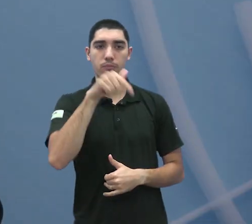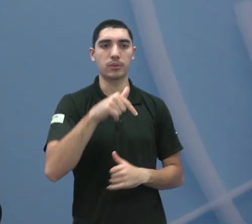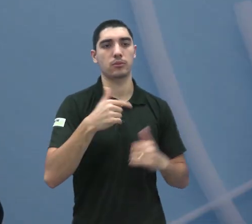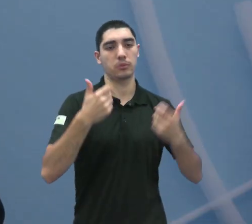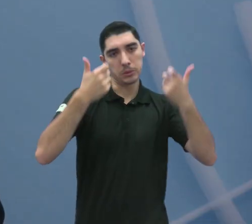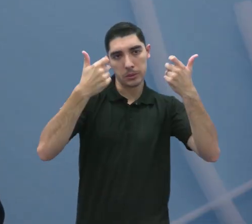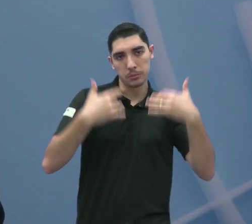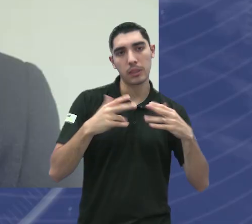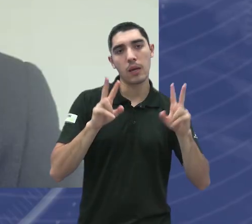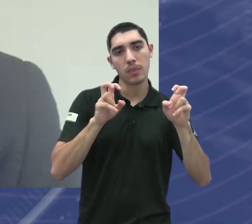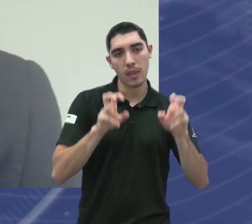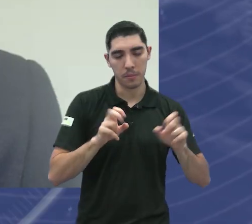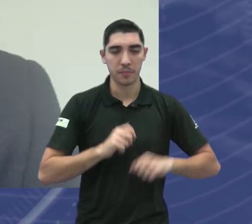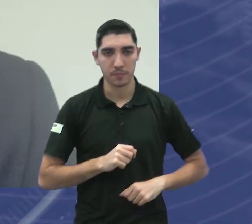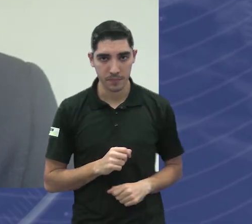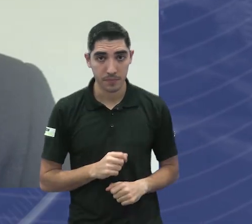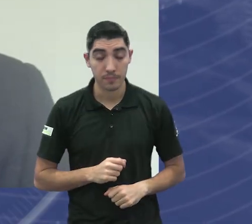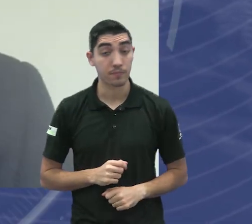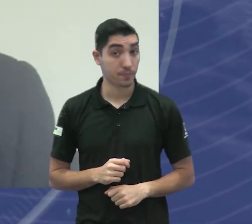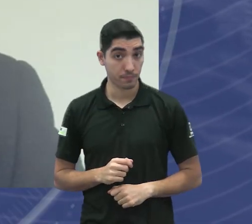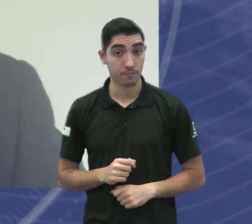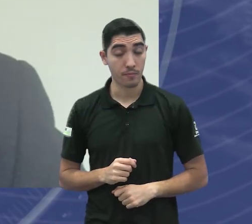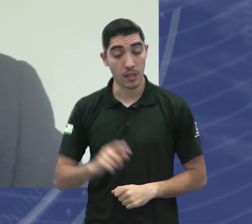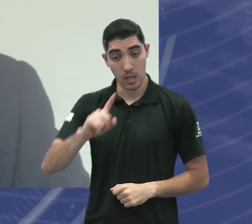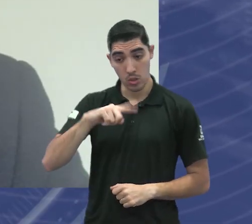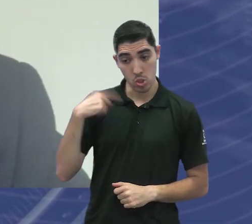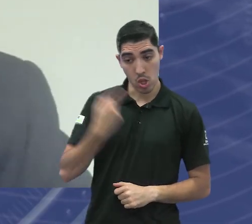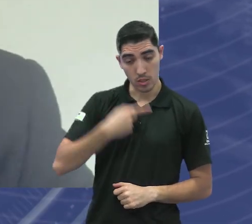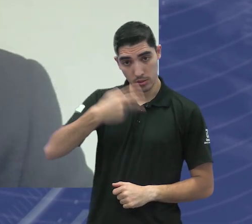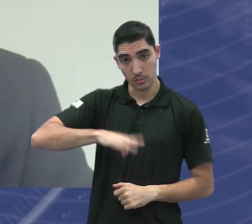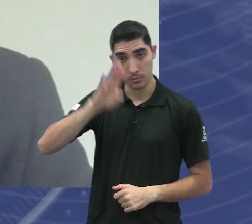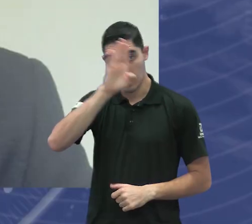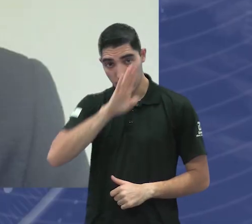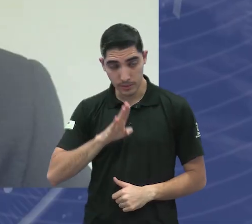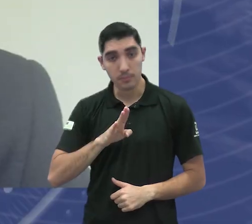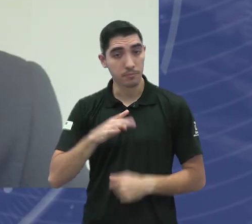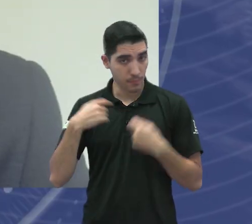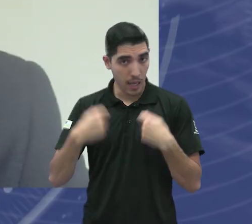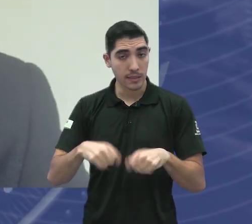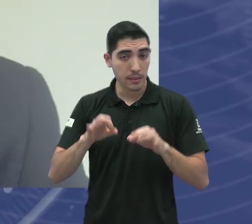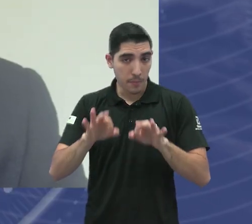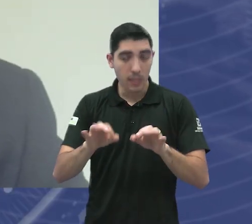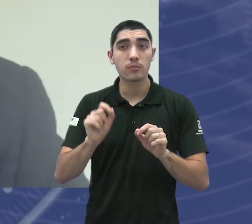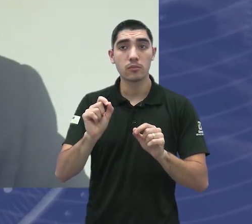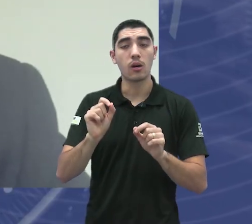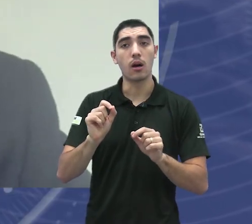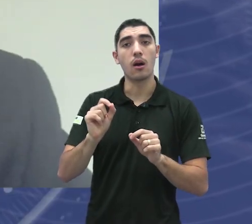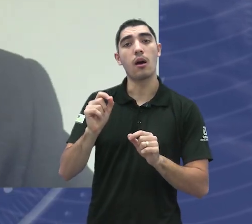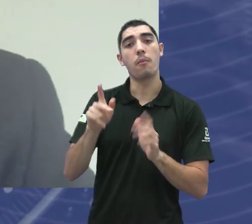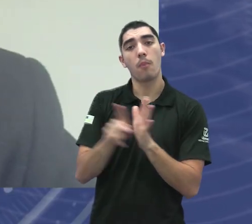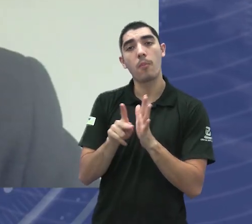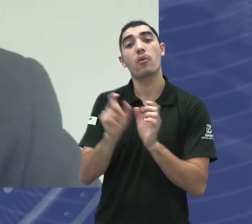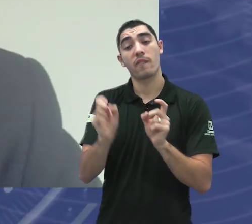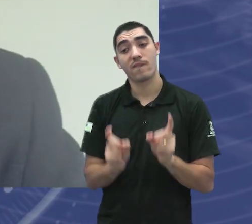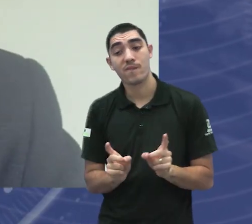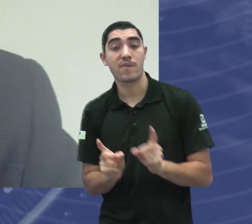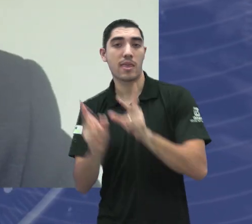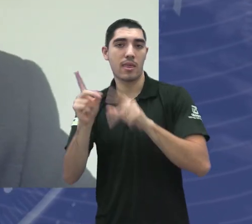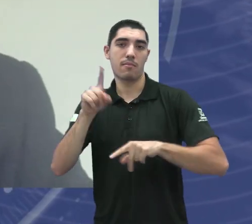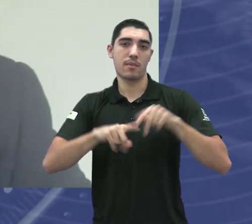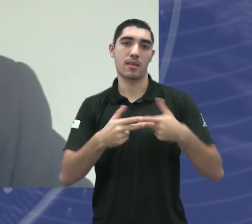no estúdio. A gente depende de exportação. O que é exportação? Vender lá para